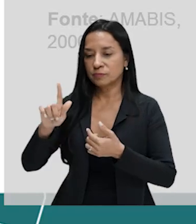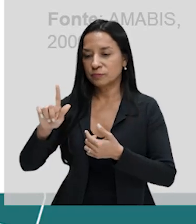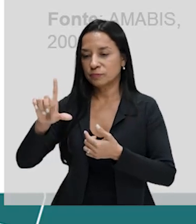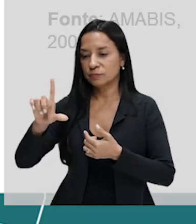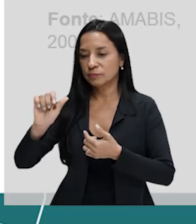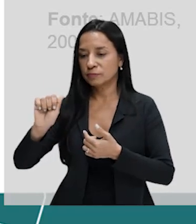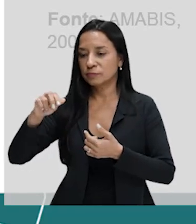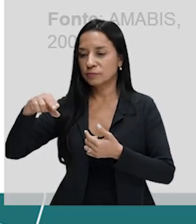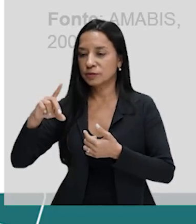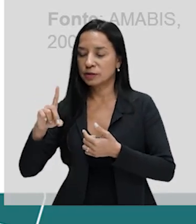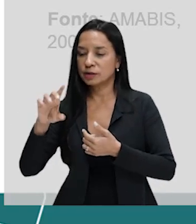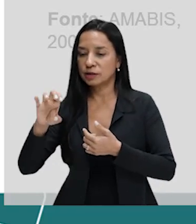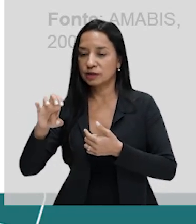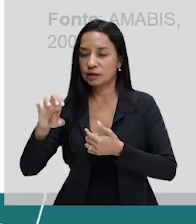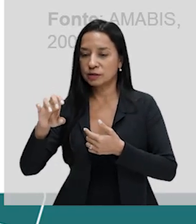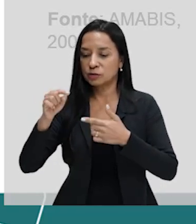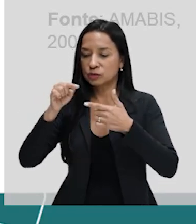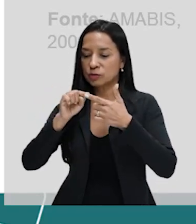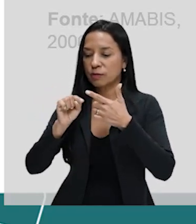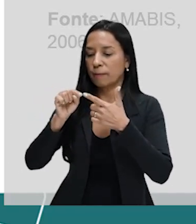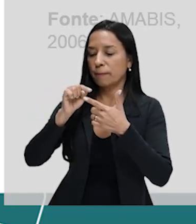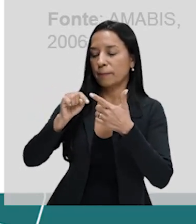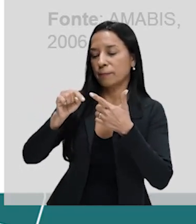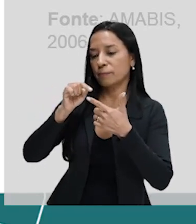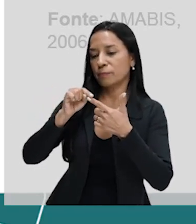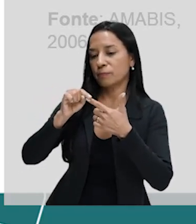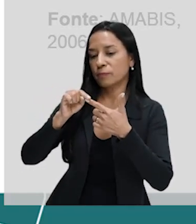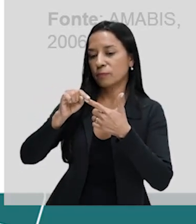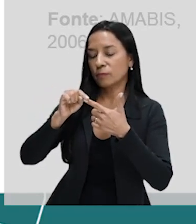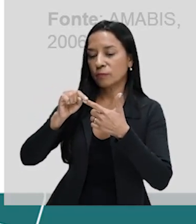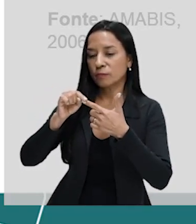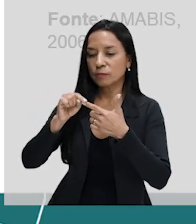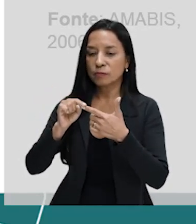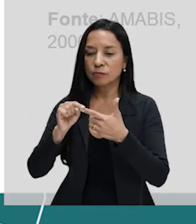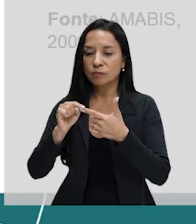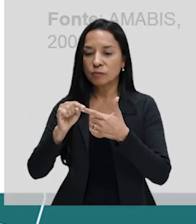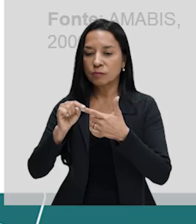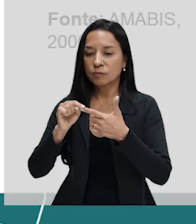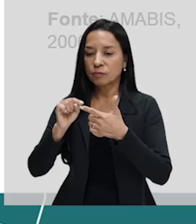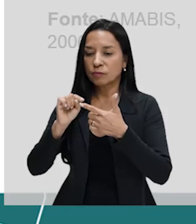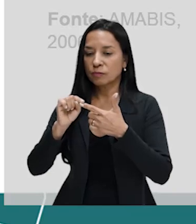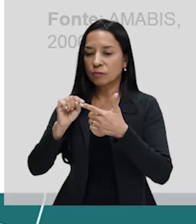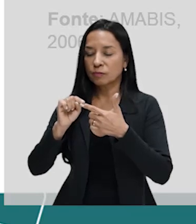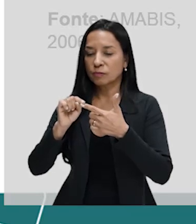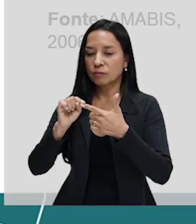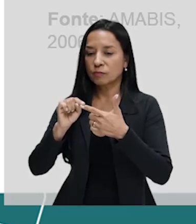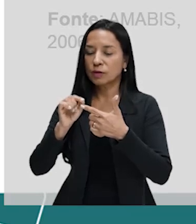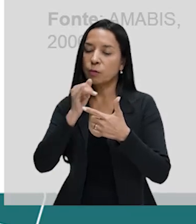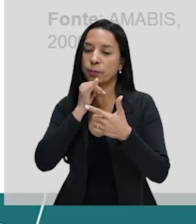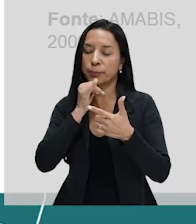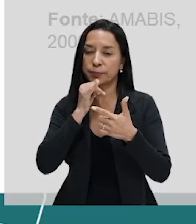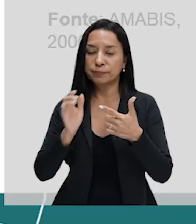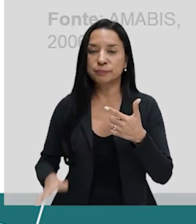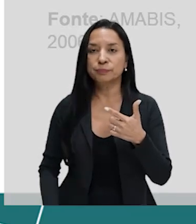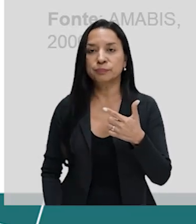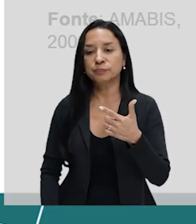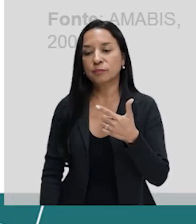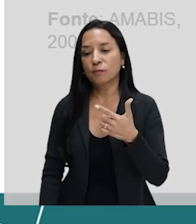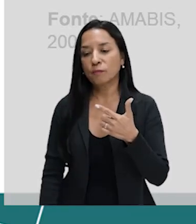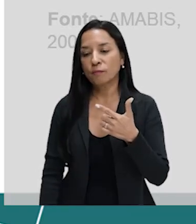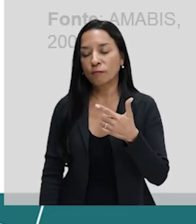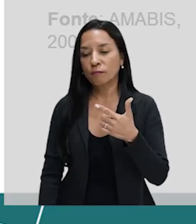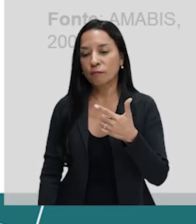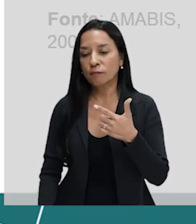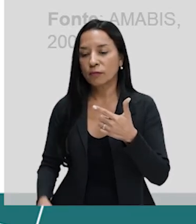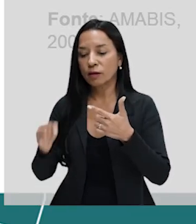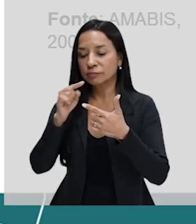glande do pênis, né, que é a cabeça do pênis, ela é homóloga ao clitóris na mulher. Então, é a parte